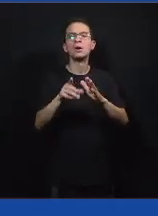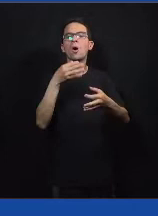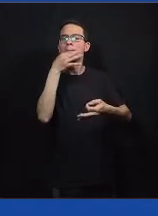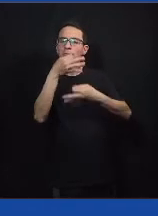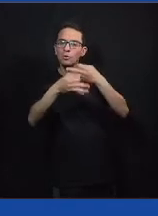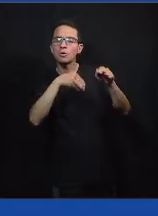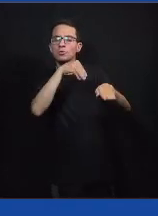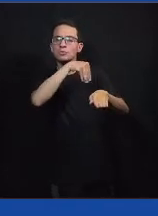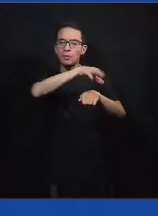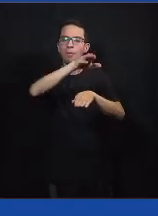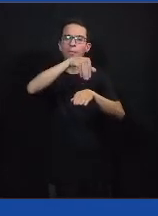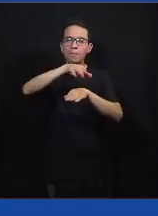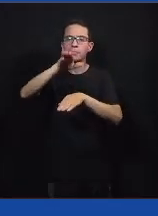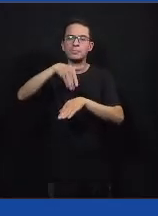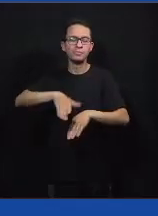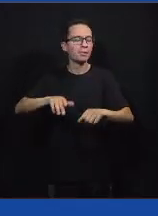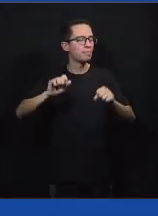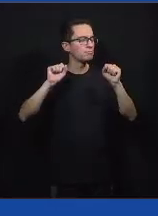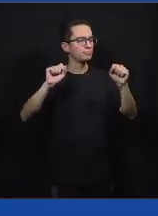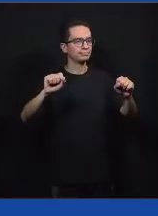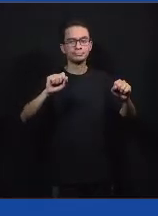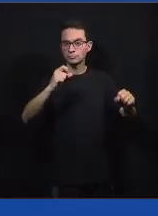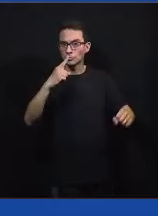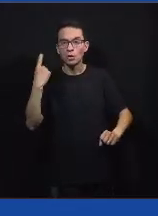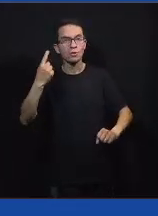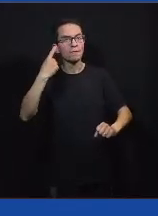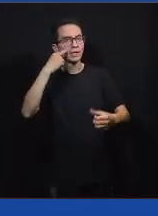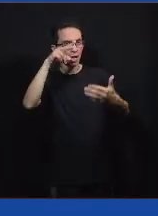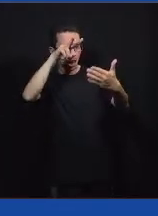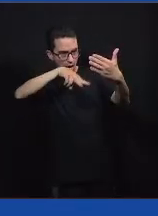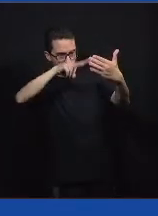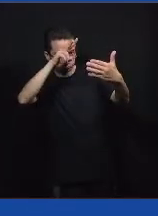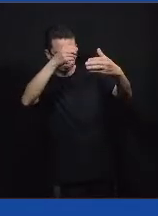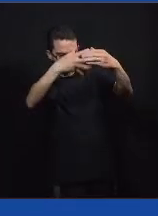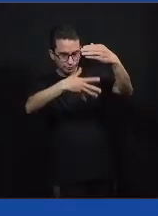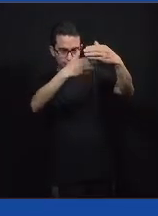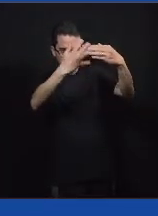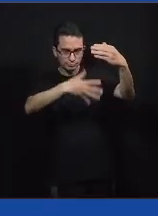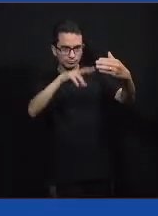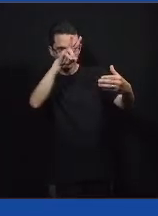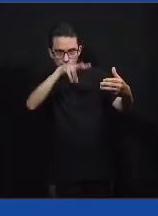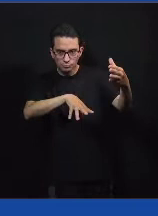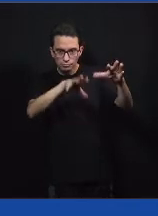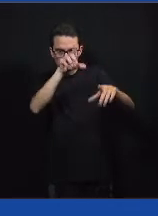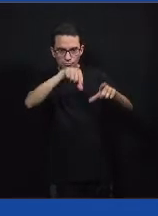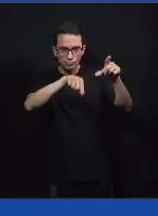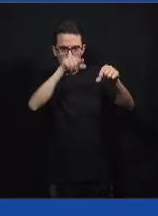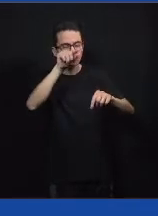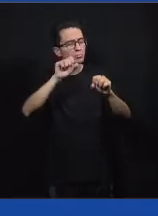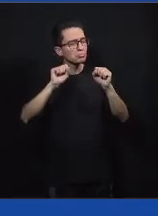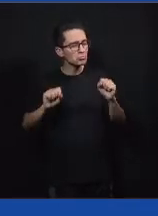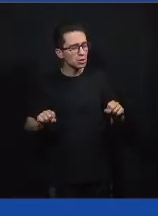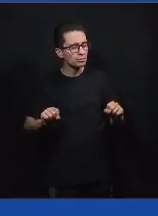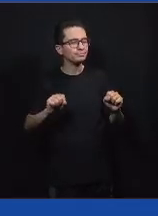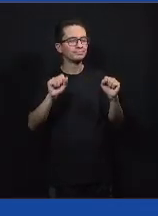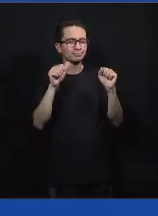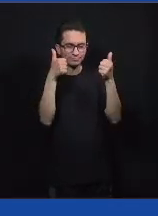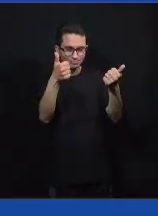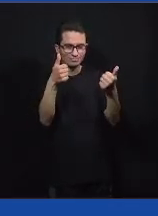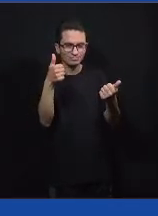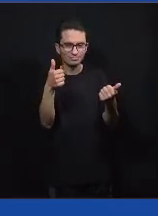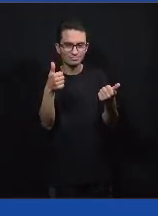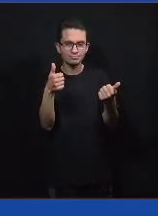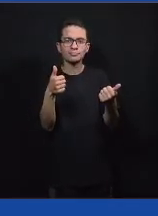sugestões colocações a gente também na medida do possível vai fazendo as introduções por aqui então eram estejam